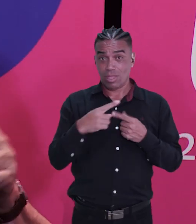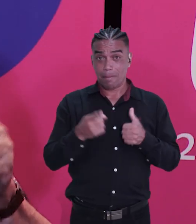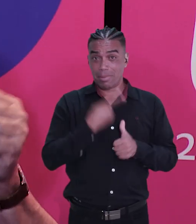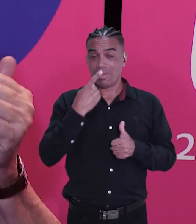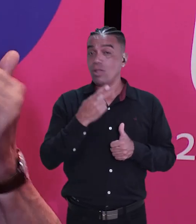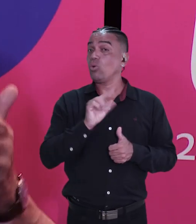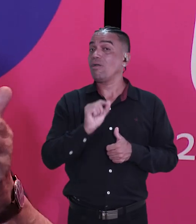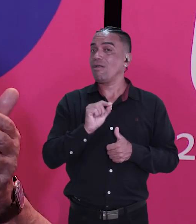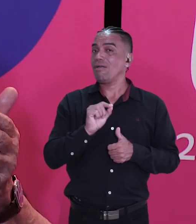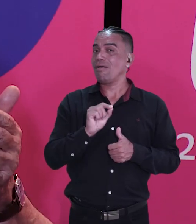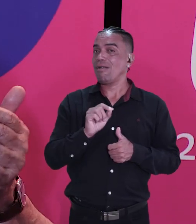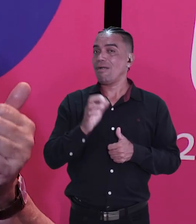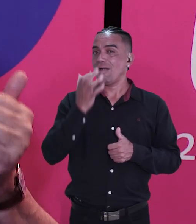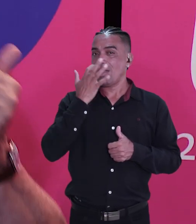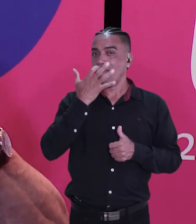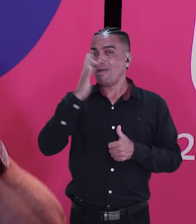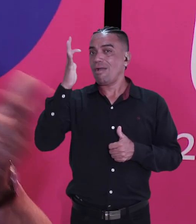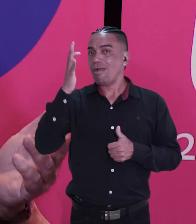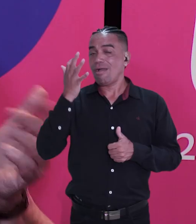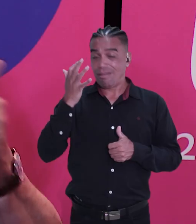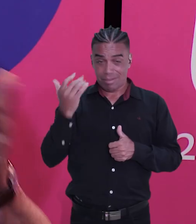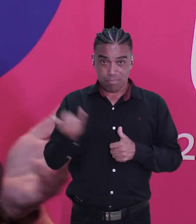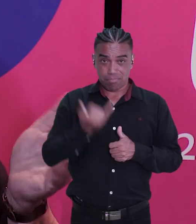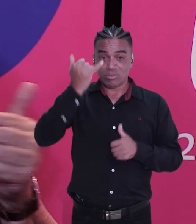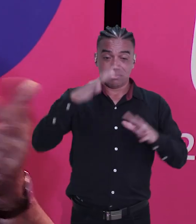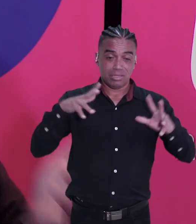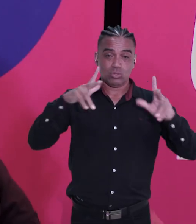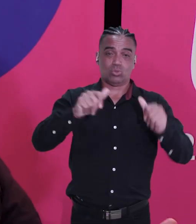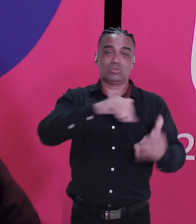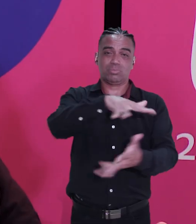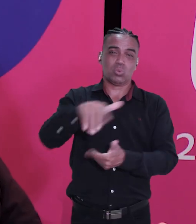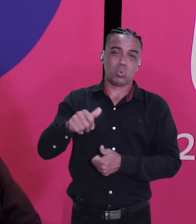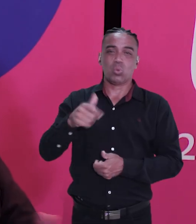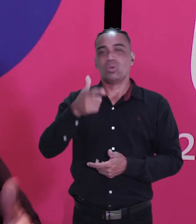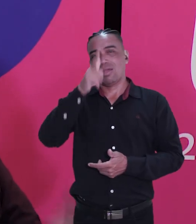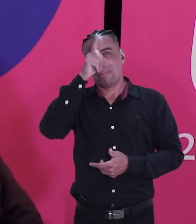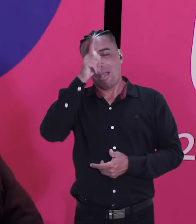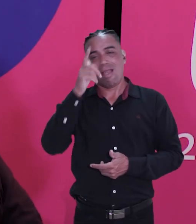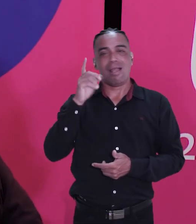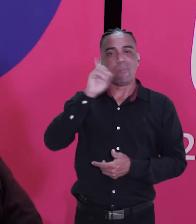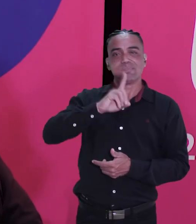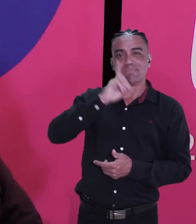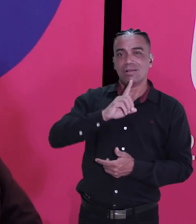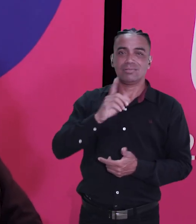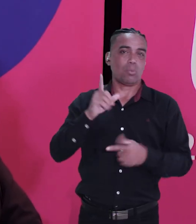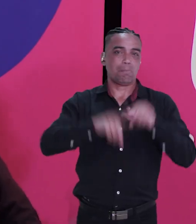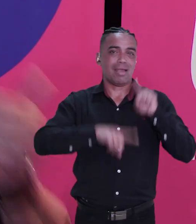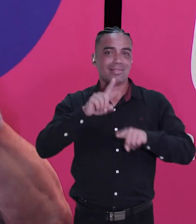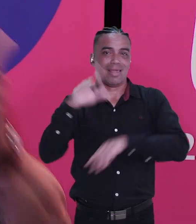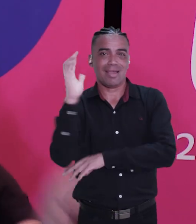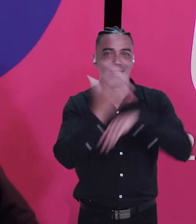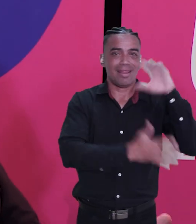porque a riqueza do Brasil toda era importante não só para a Alemanha, para todos os americanos, para todo mundo, né? O que tem de matéria-prima do Brasil, que